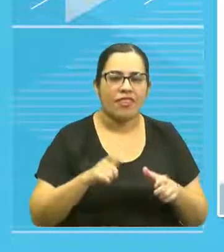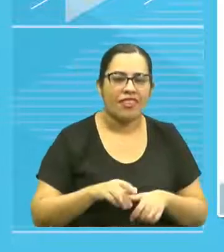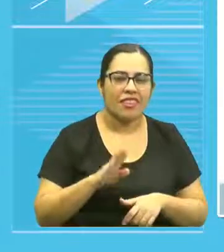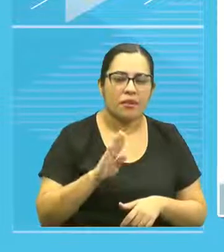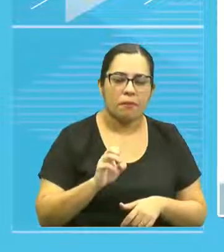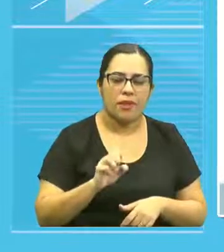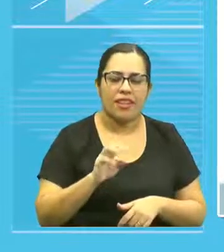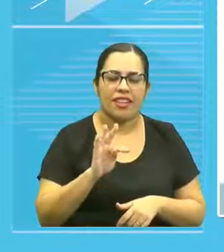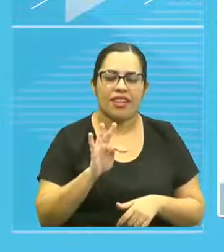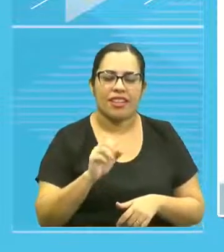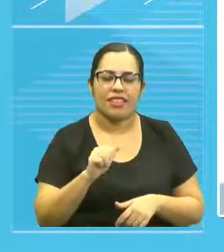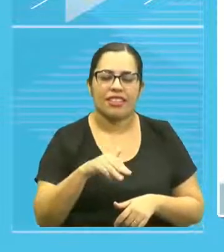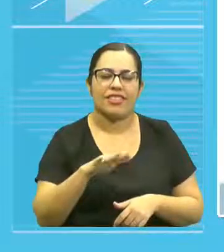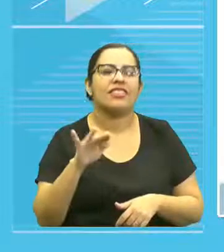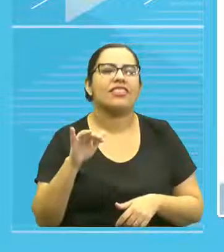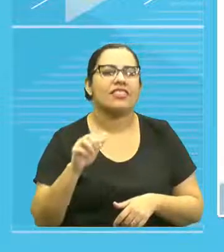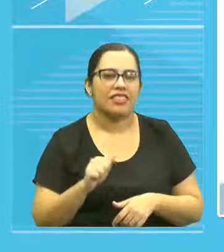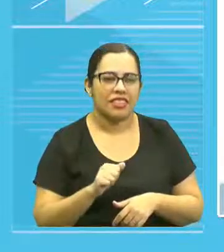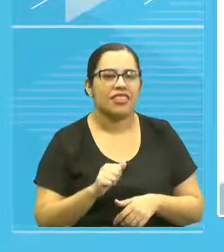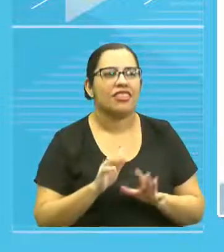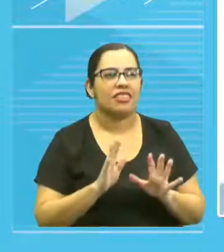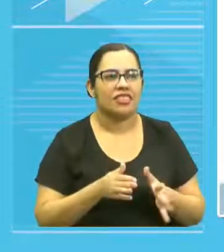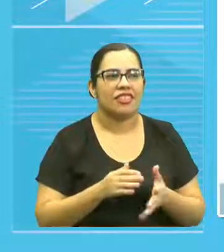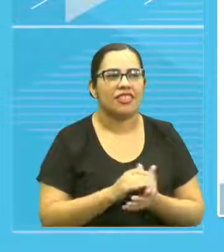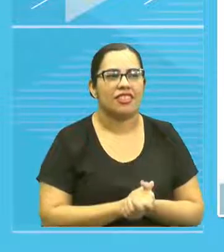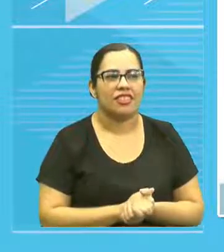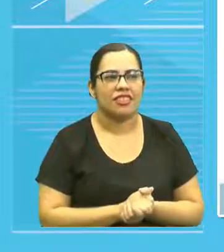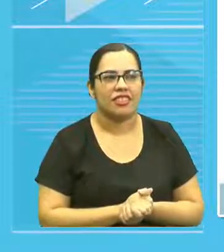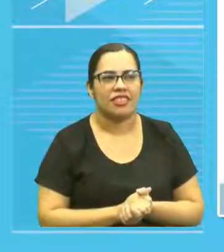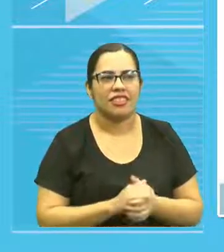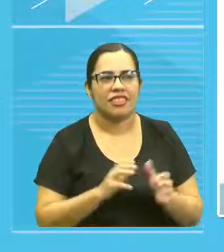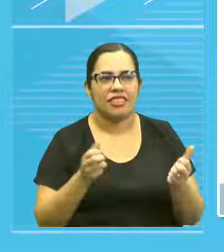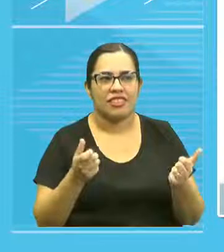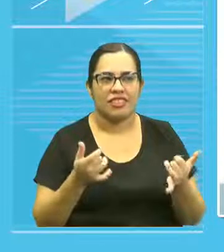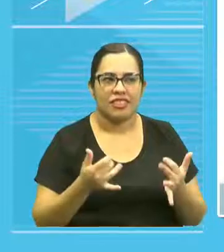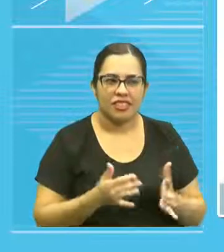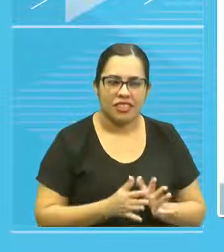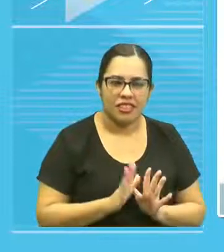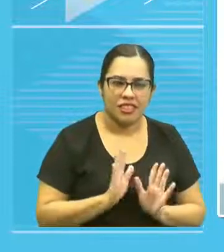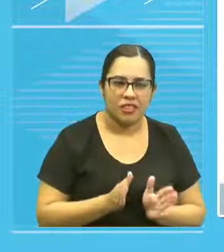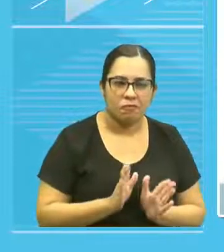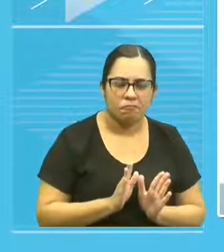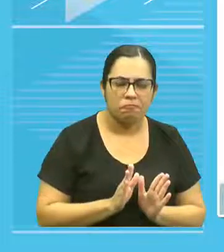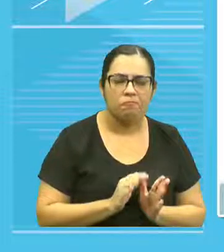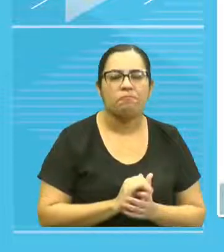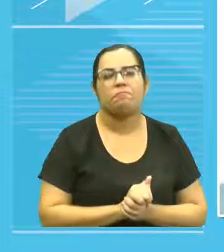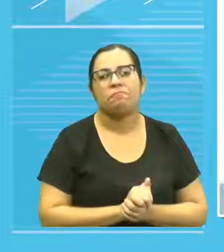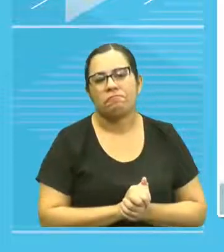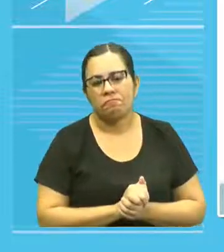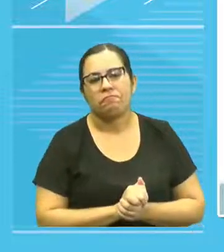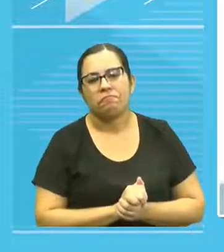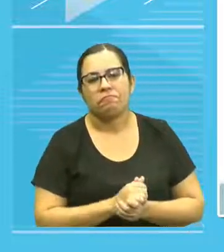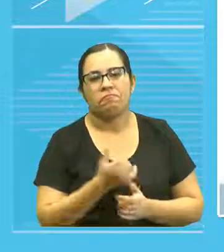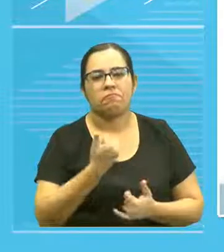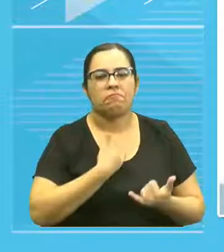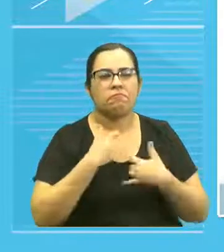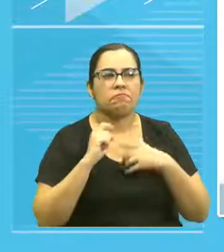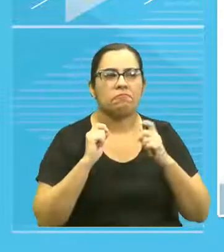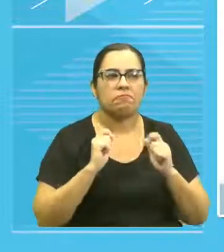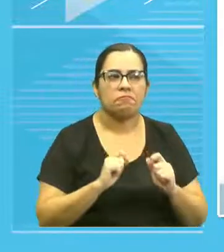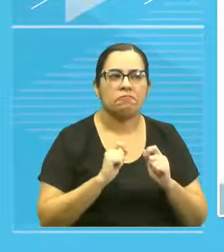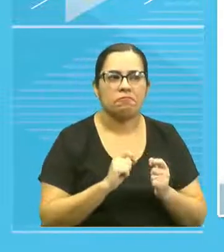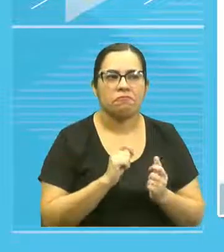Piauí e a falou comigo ela 1746 foi que foi que foi dito